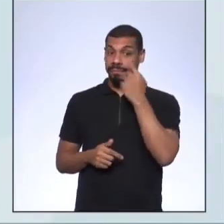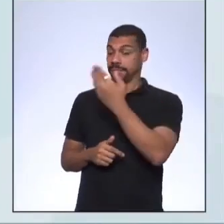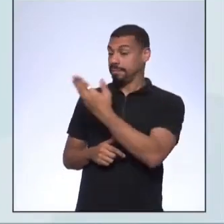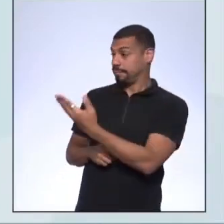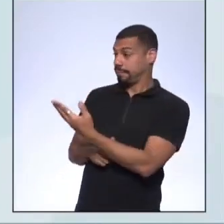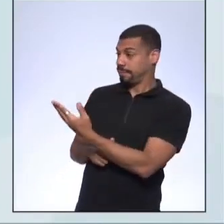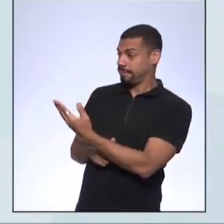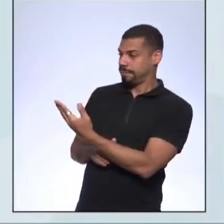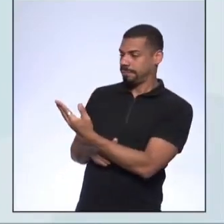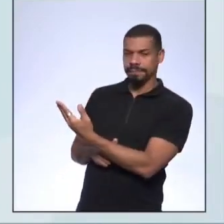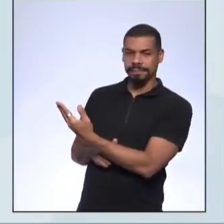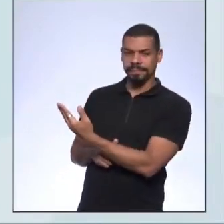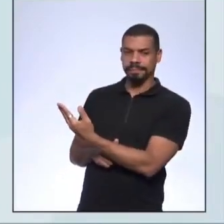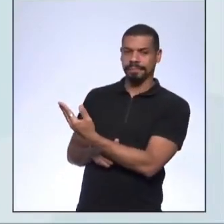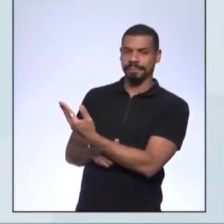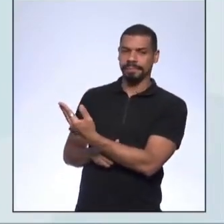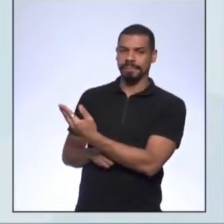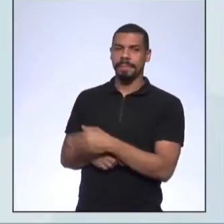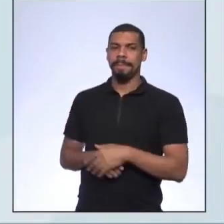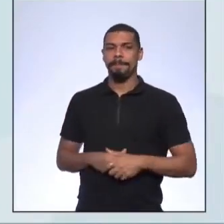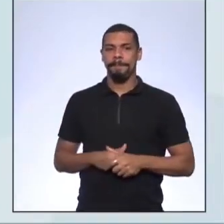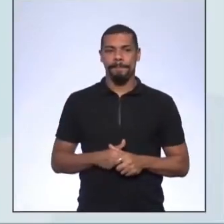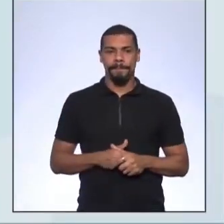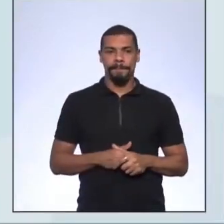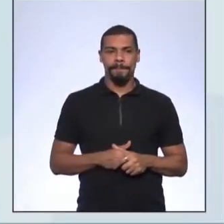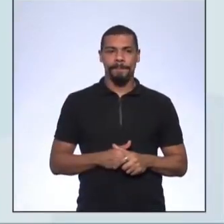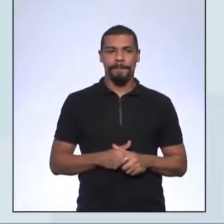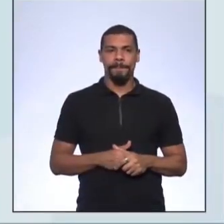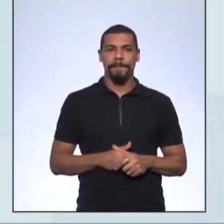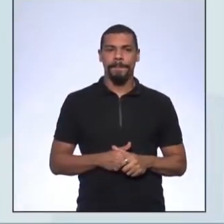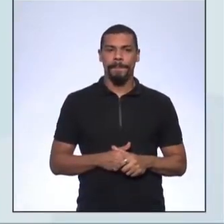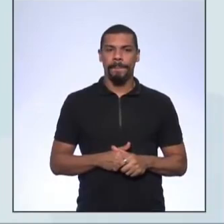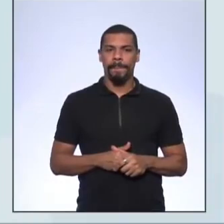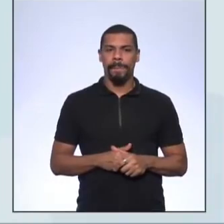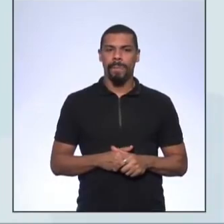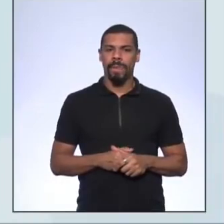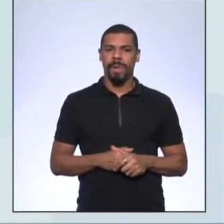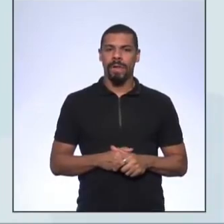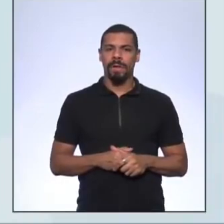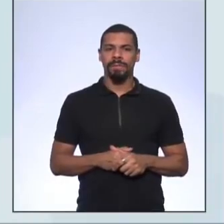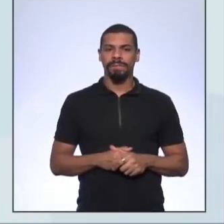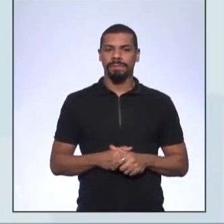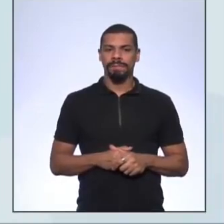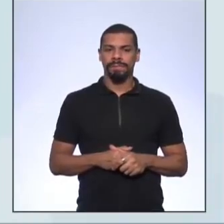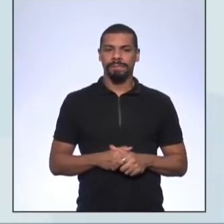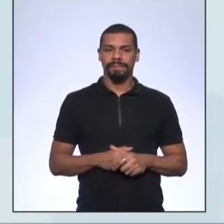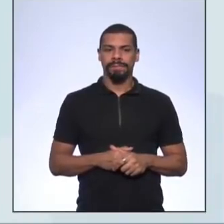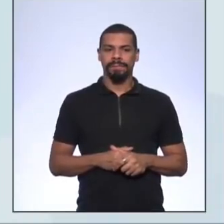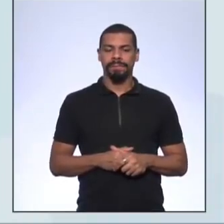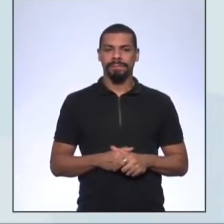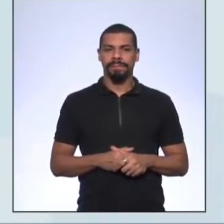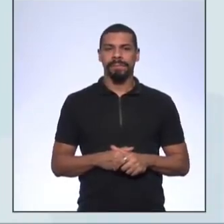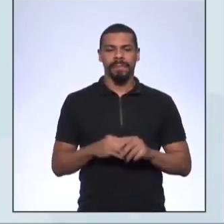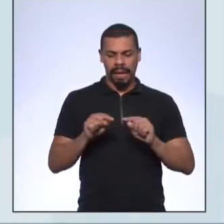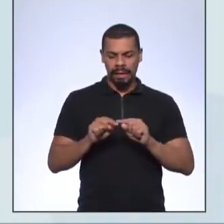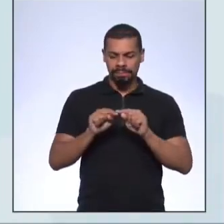aí para o pessoal, né? Lá embaixo onde tem a África do Sul, lá a Baía de Santa Helena, lá embaixo tem o chamado Cabo da Boa Esperança. Quando falou assim, dobrou o Cabo